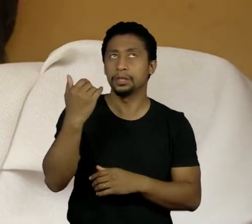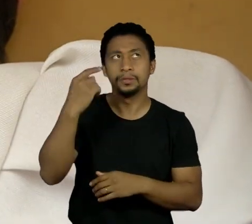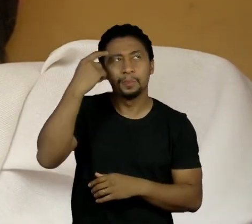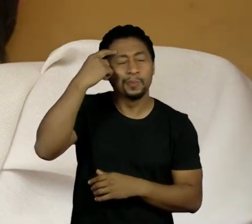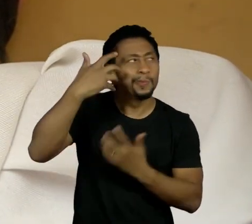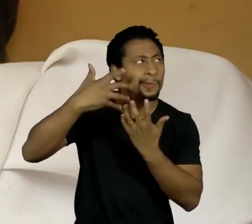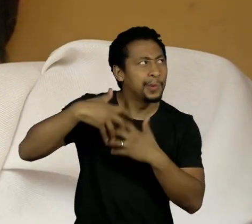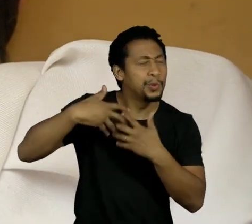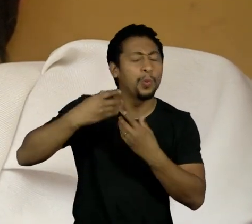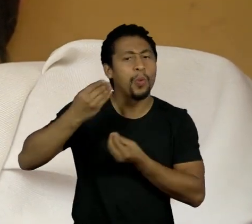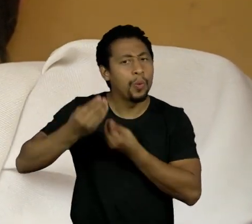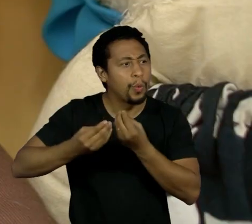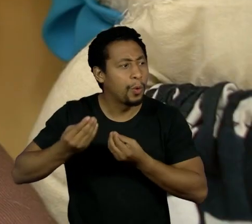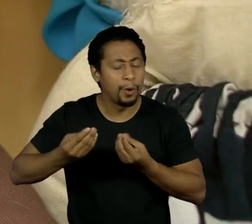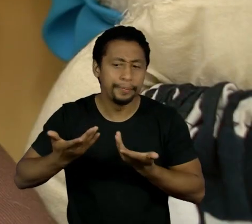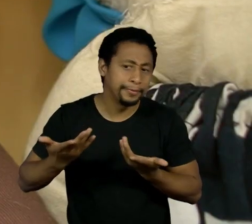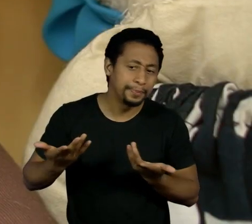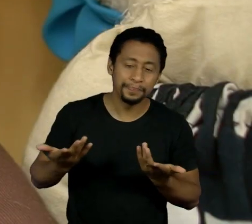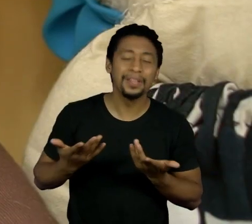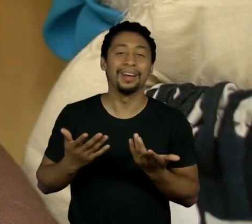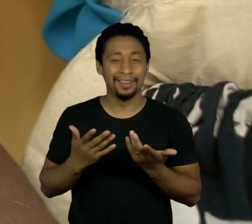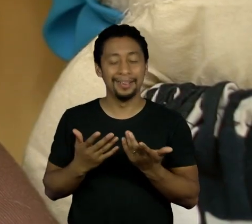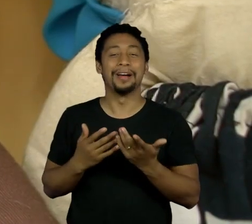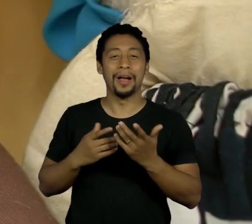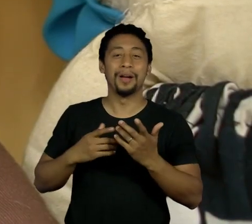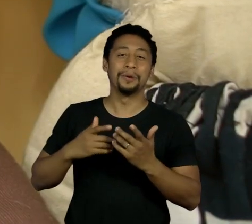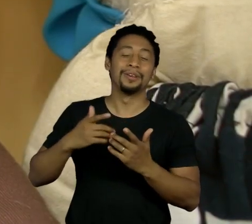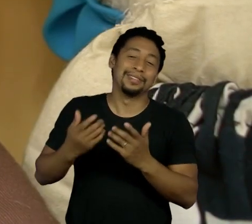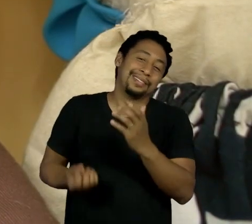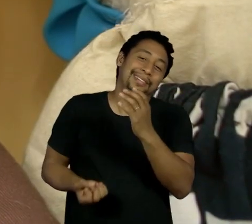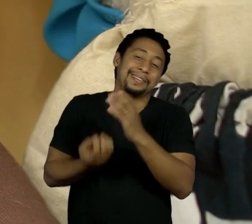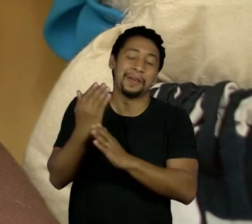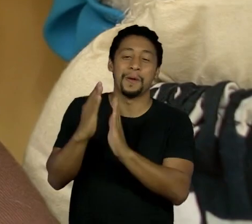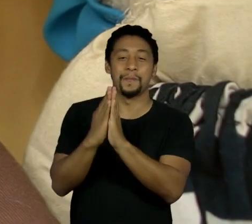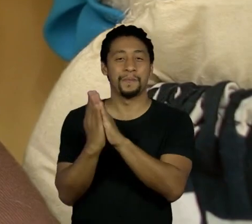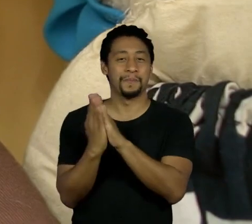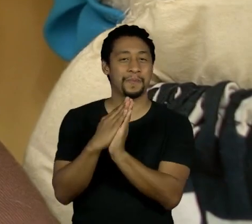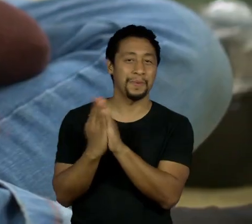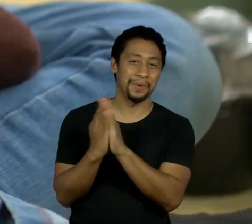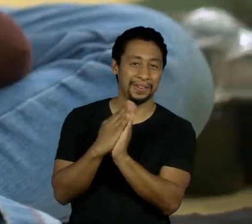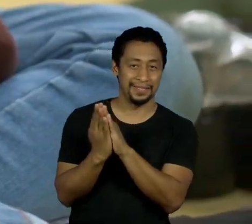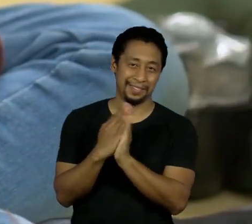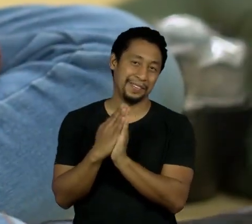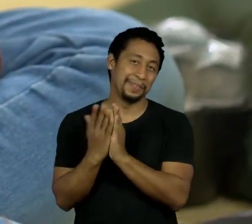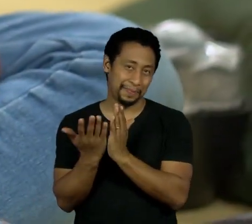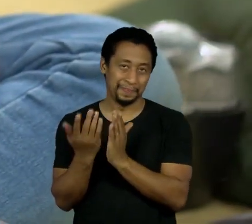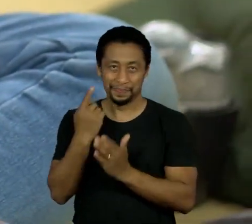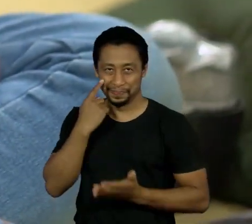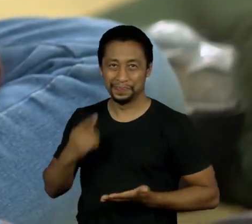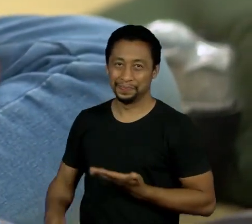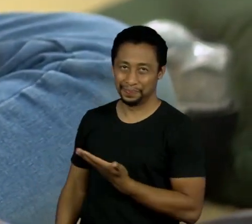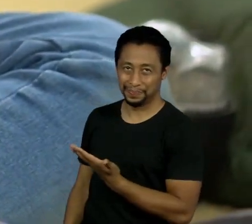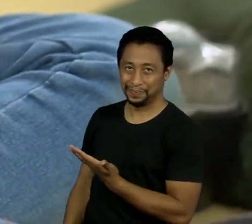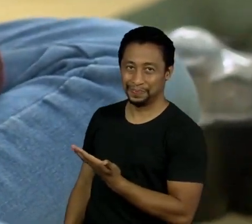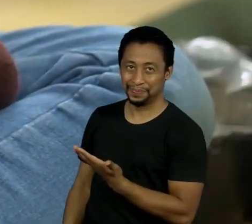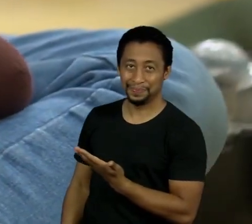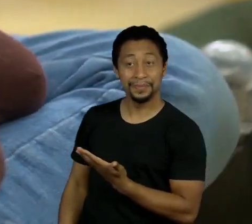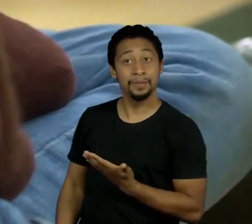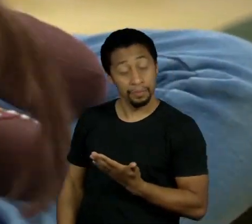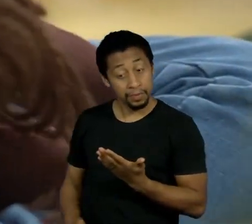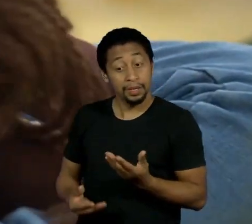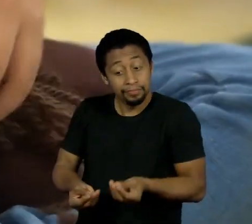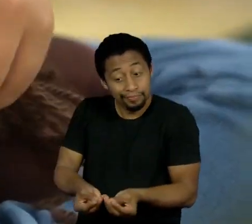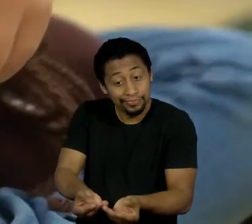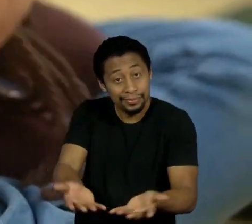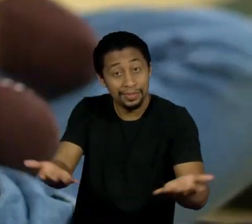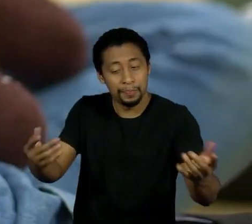era olhar para essa materialidade que é a boneca, o boneco, e fazer com que tivesse mais proximidade